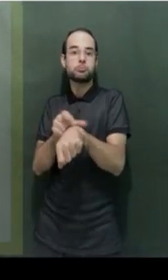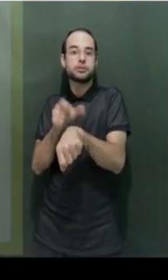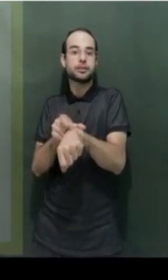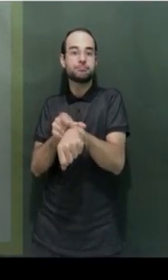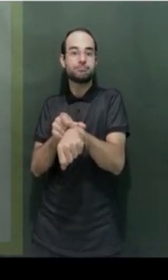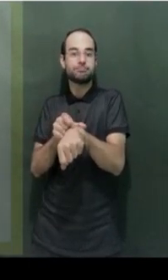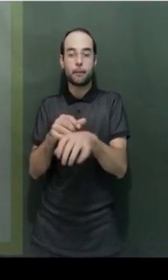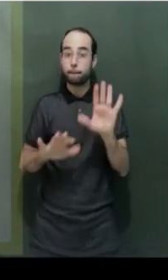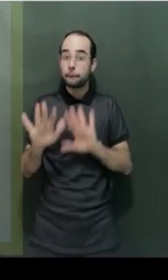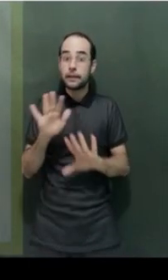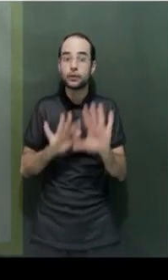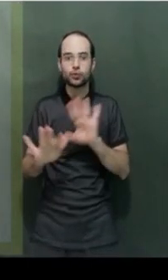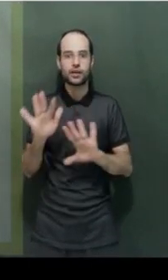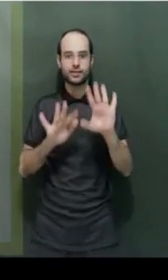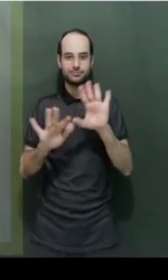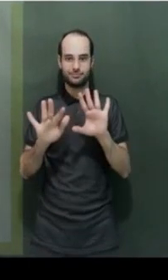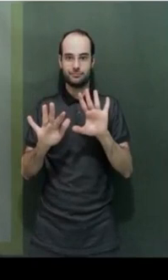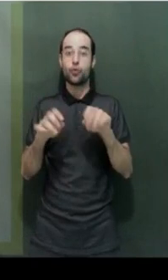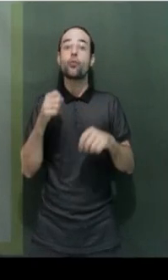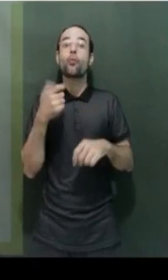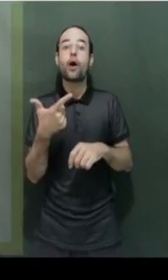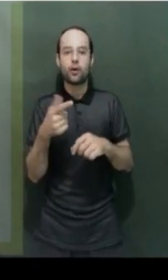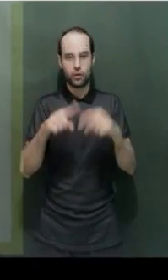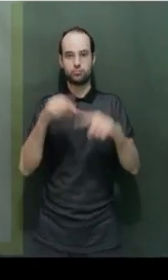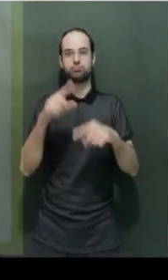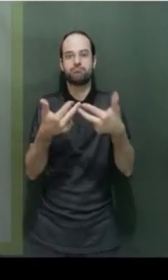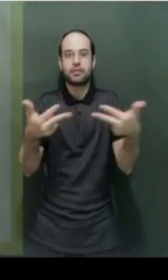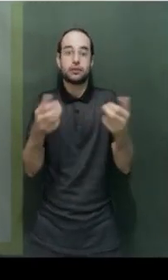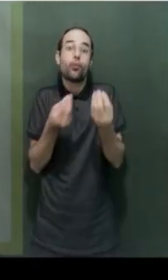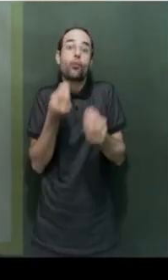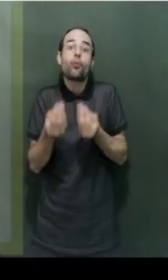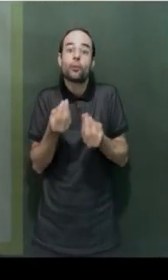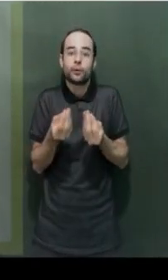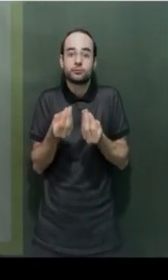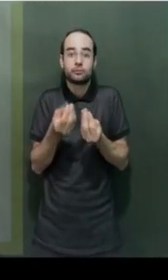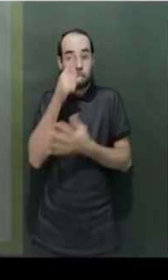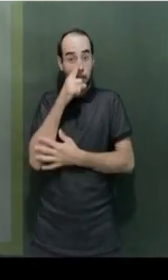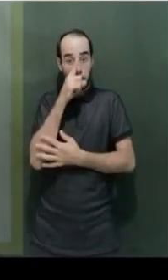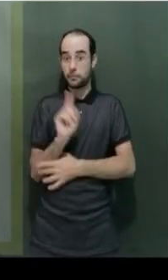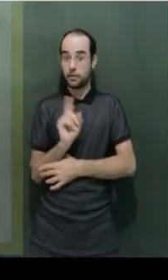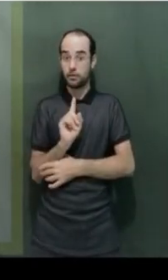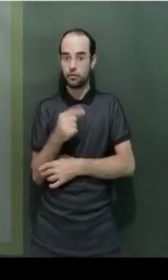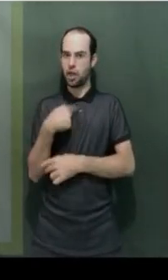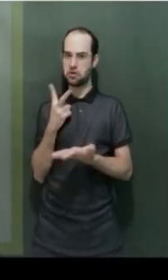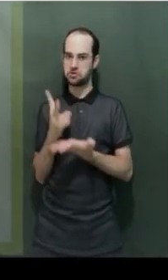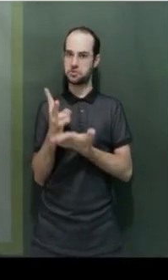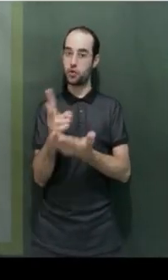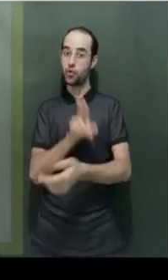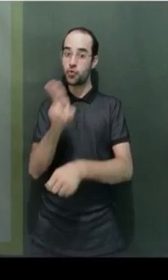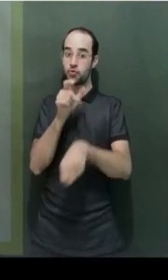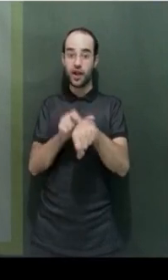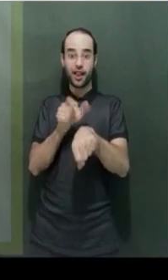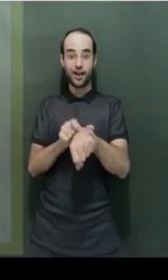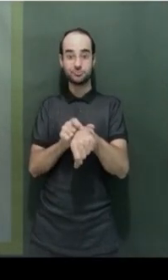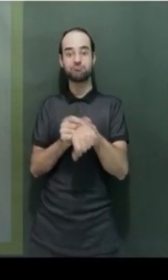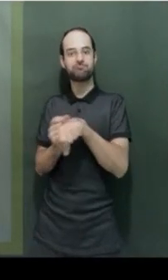eu também tenho que cuidar qual é o objeto. Este relógio não vai machucar a criança. Então, é possível de ser usado. Eu sempre tenho este relógio.